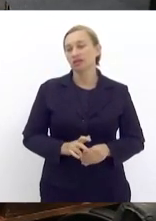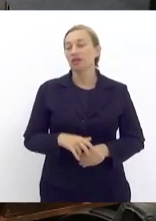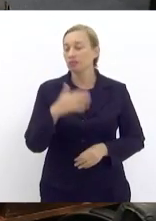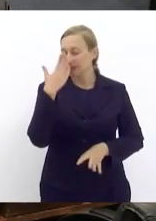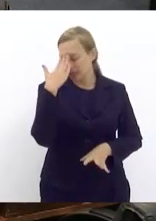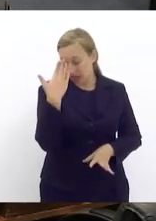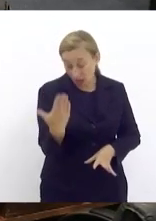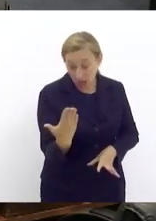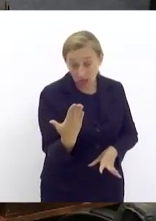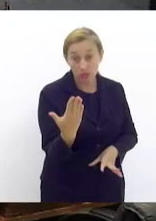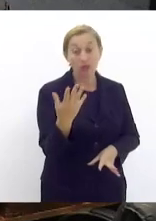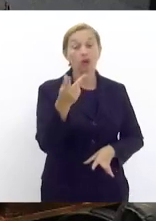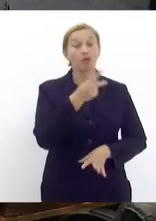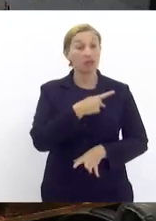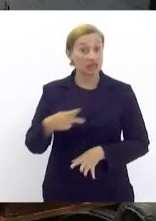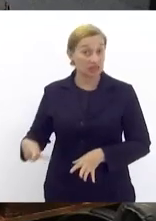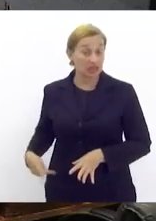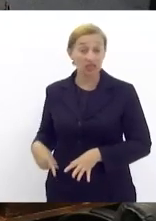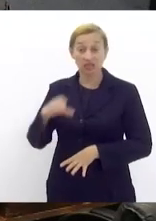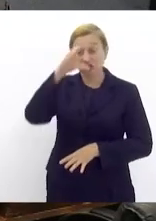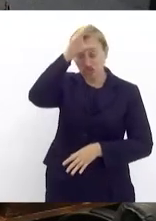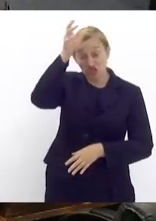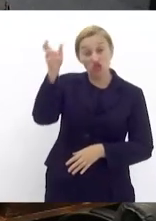Muito obrigado, presidenta Tia Ju.